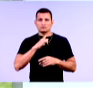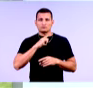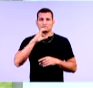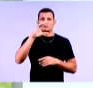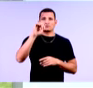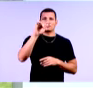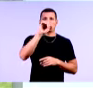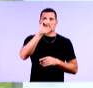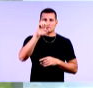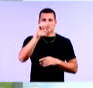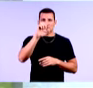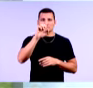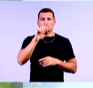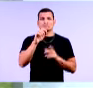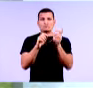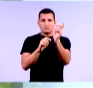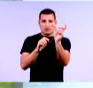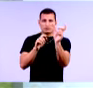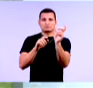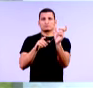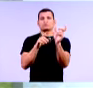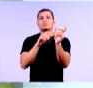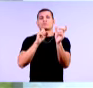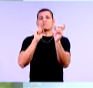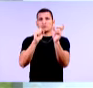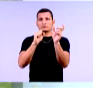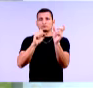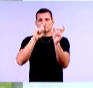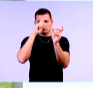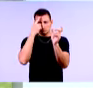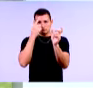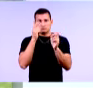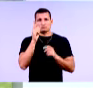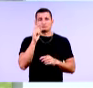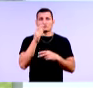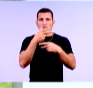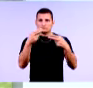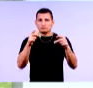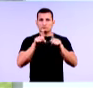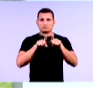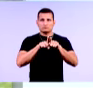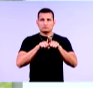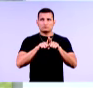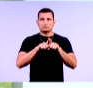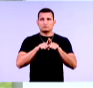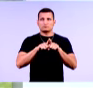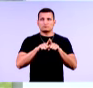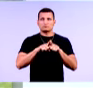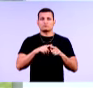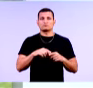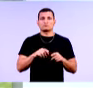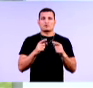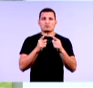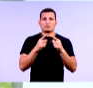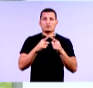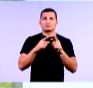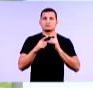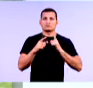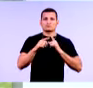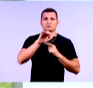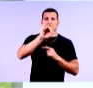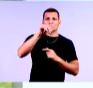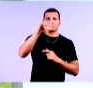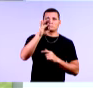posso criar um objeto, assim como fiz com o tipo primitivo. Eu tinha um inteiro, eu criei uma variável